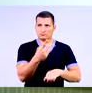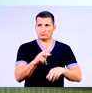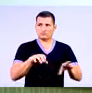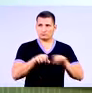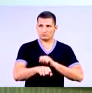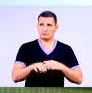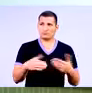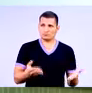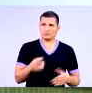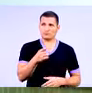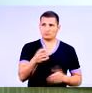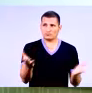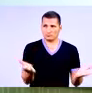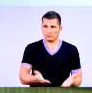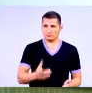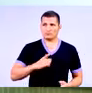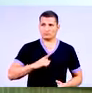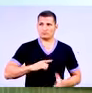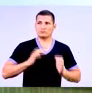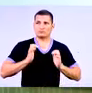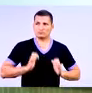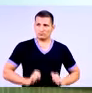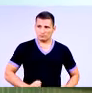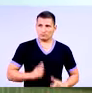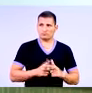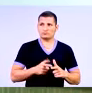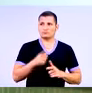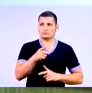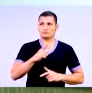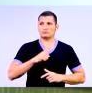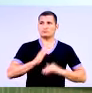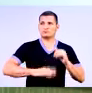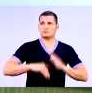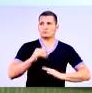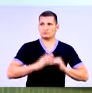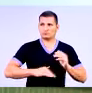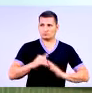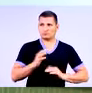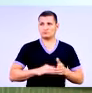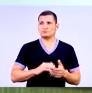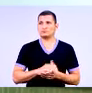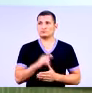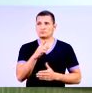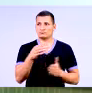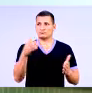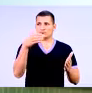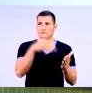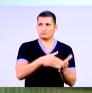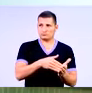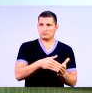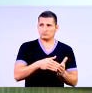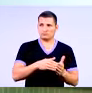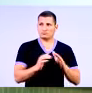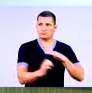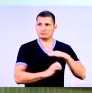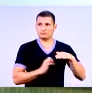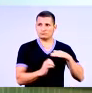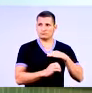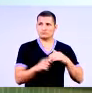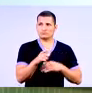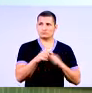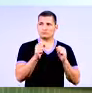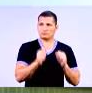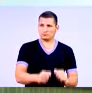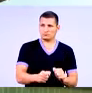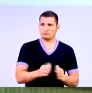vocês estão agindo eticamente, porque vocês estão se profissionalizando e quando chegarem na empresa, vocês vão poder